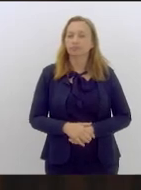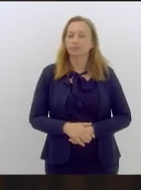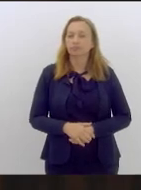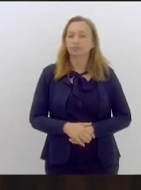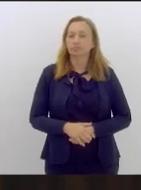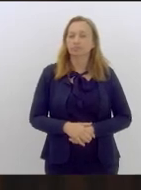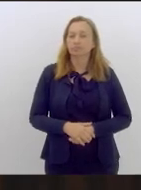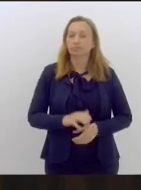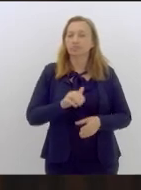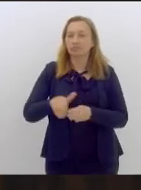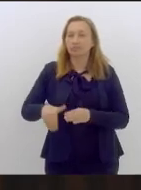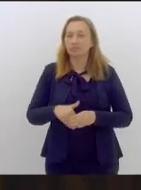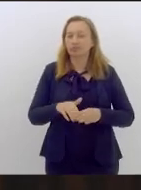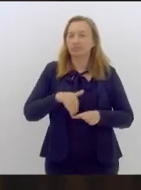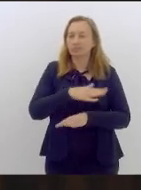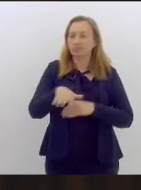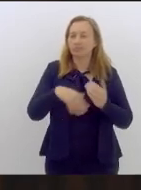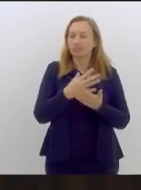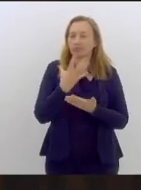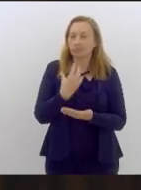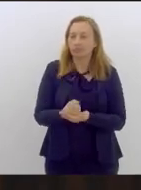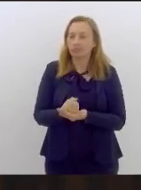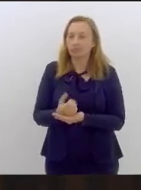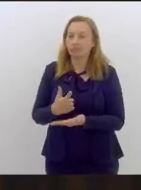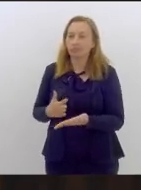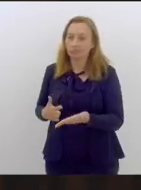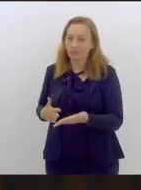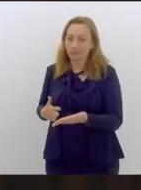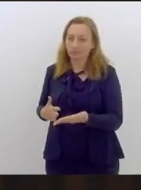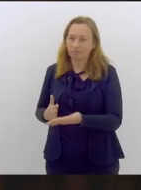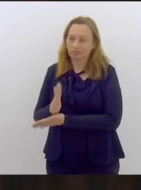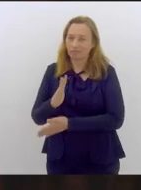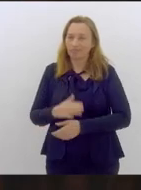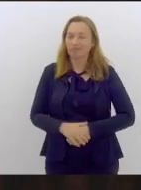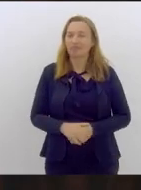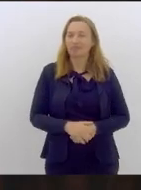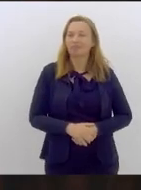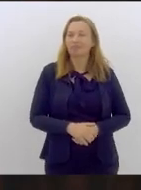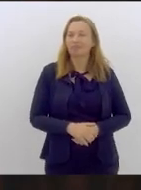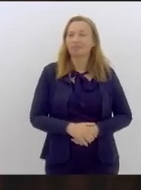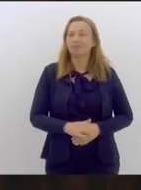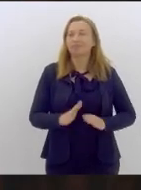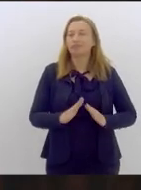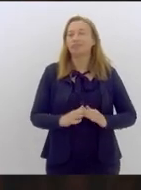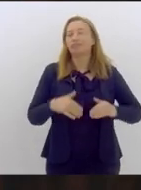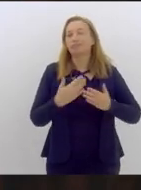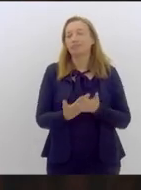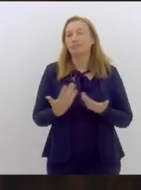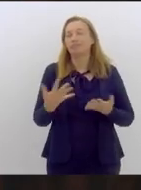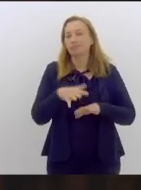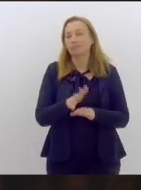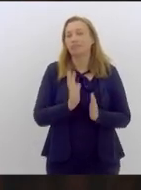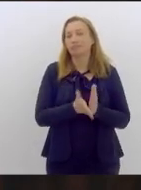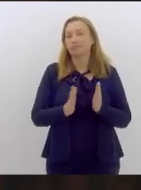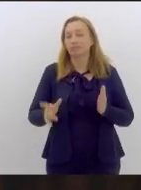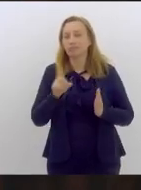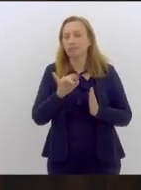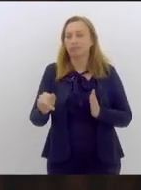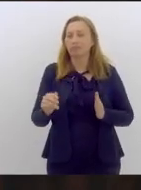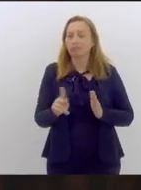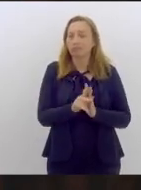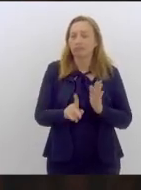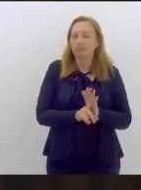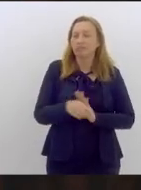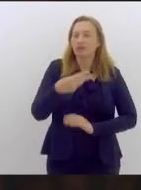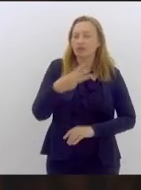Em votação. Os senhores que aprovam permaneçam como estão. Aprovado. Requerimento para inclusão na ordem do dia, projeto de